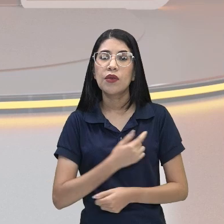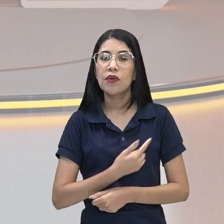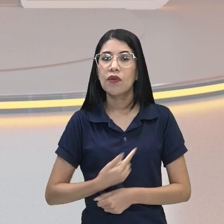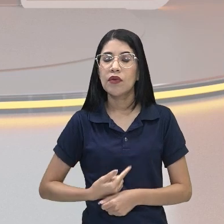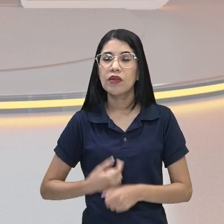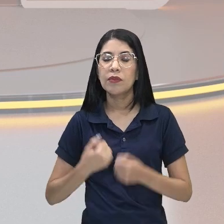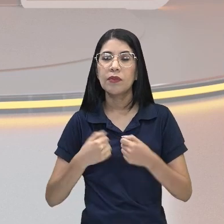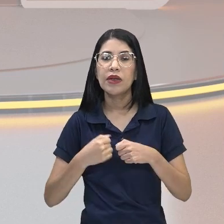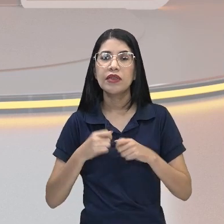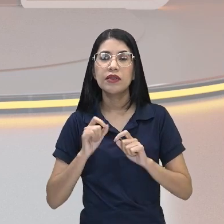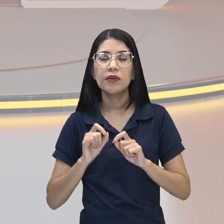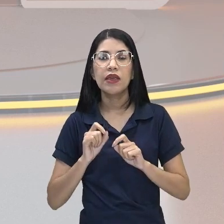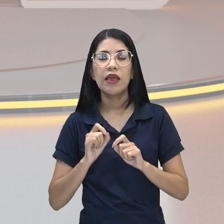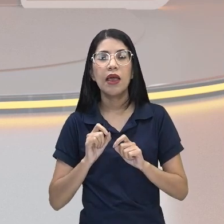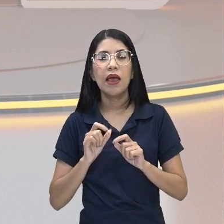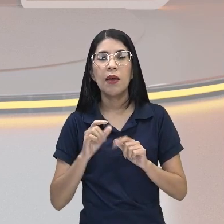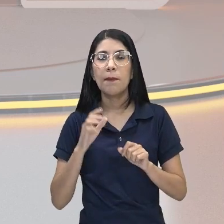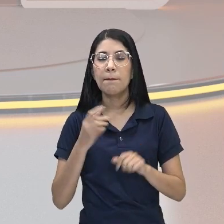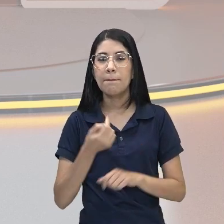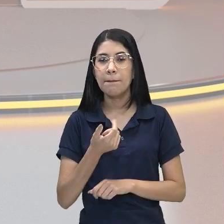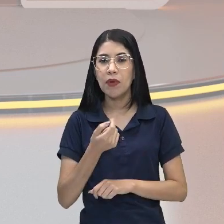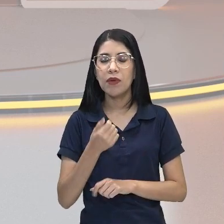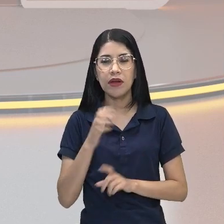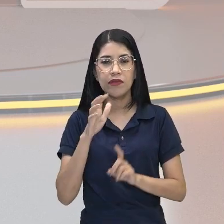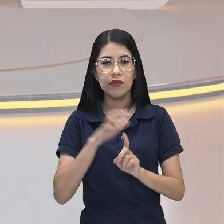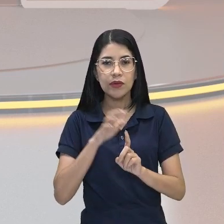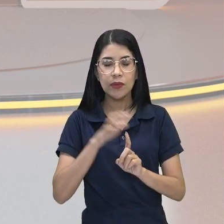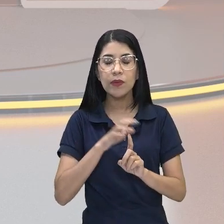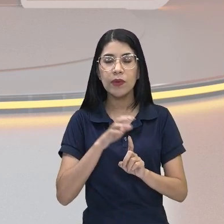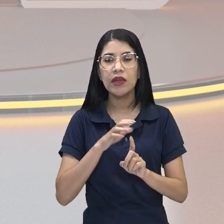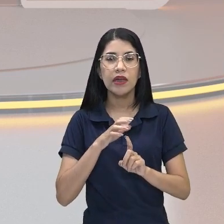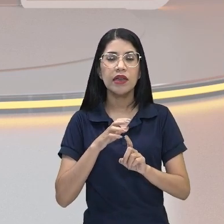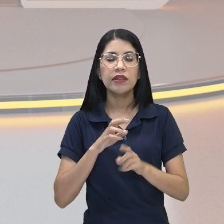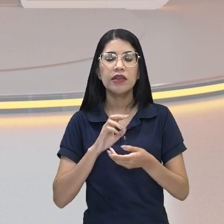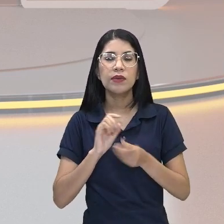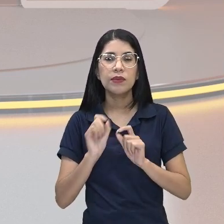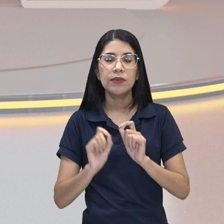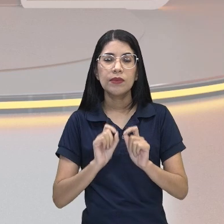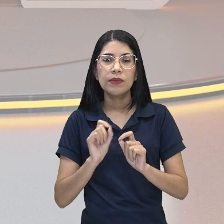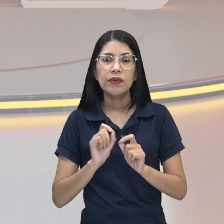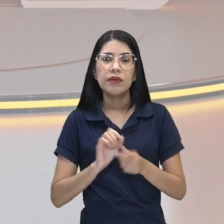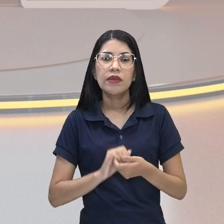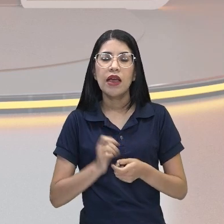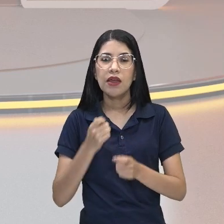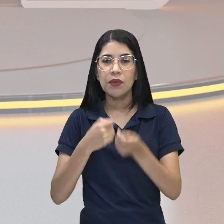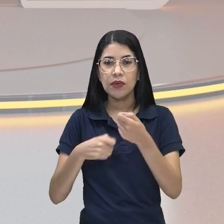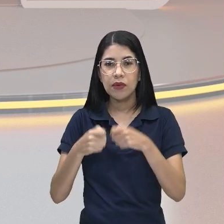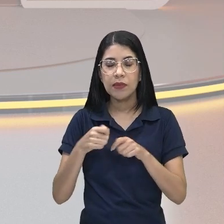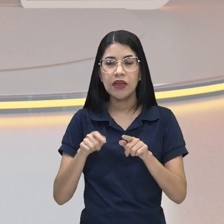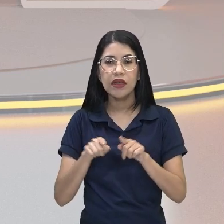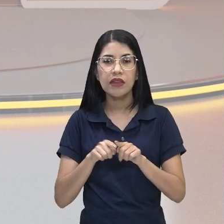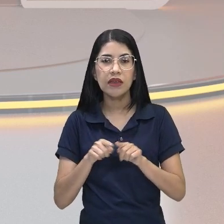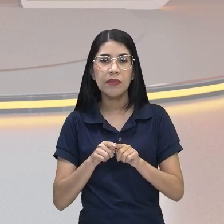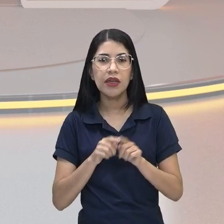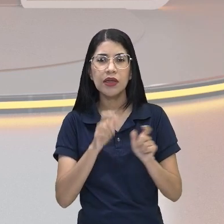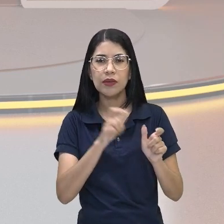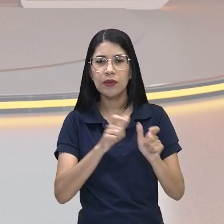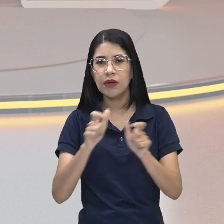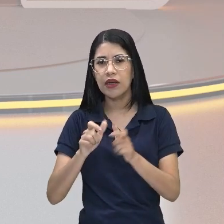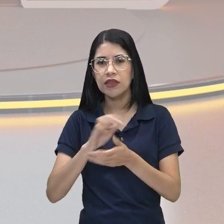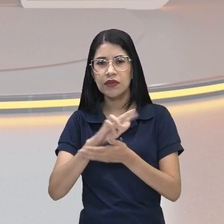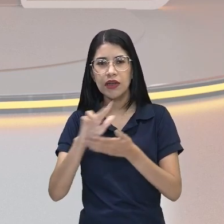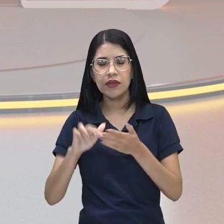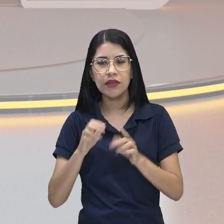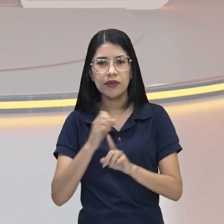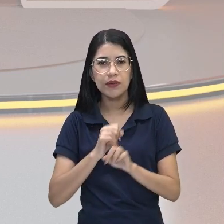o mínimo de participação possível, né, na economia ou em outros campos da